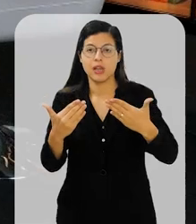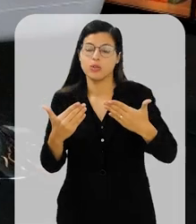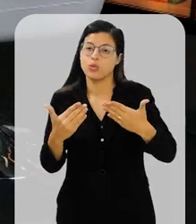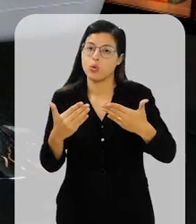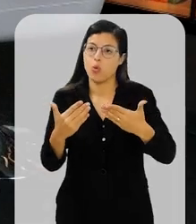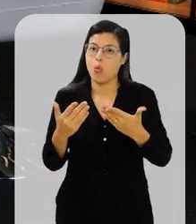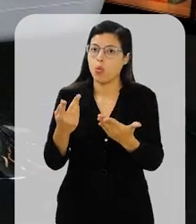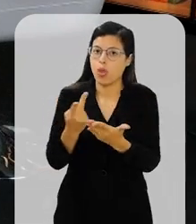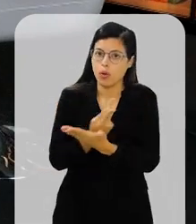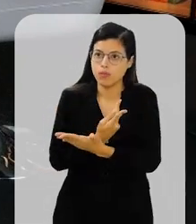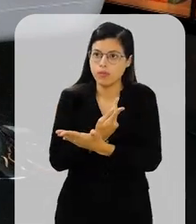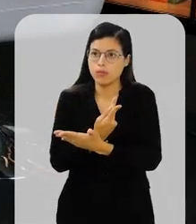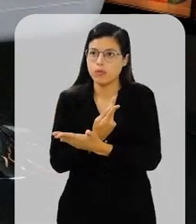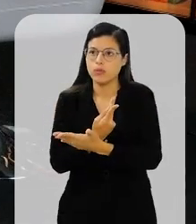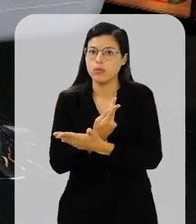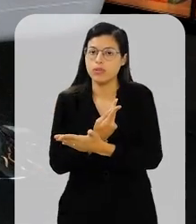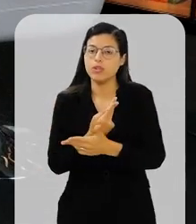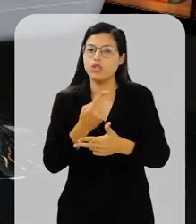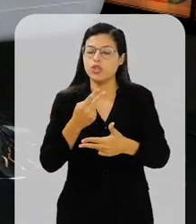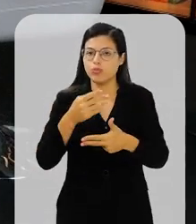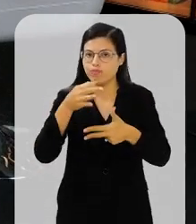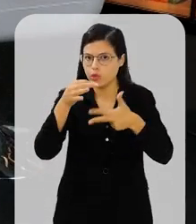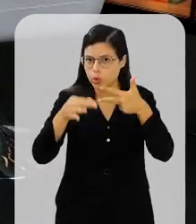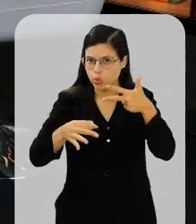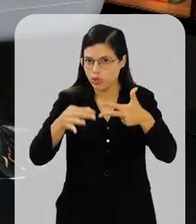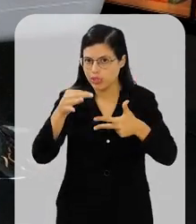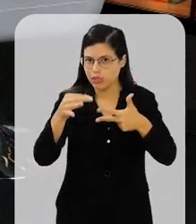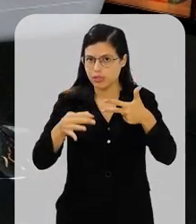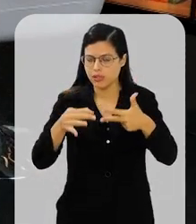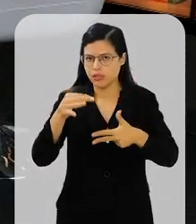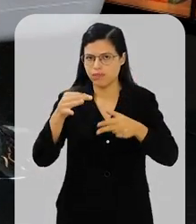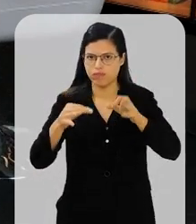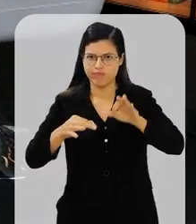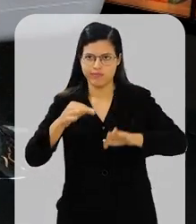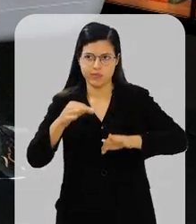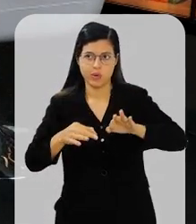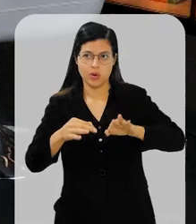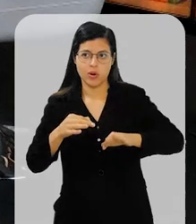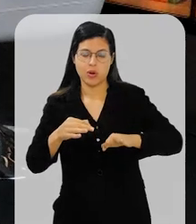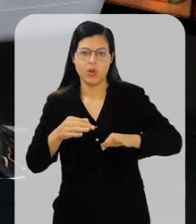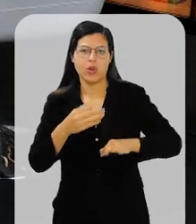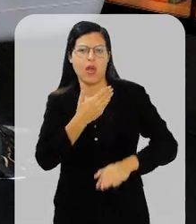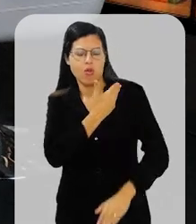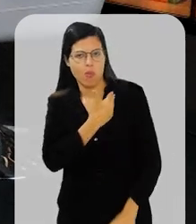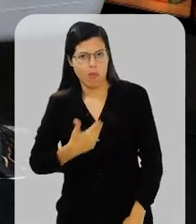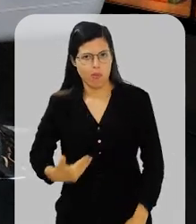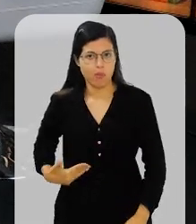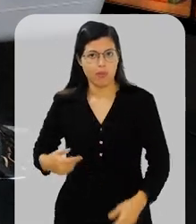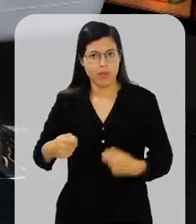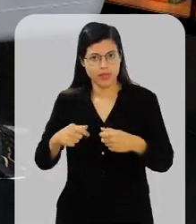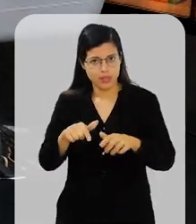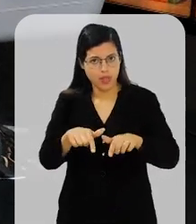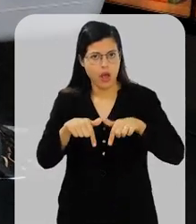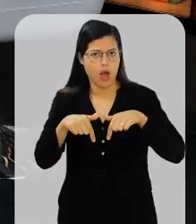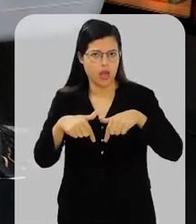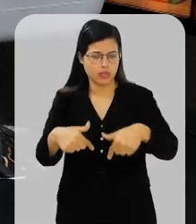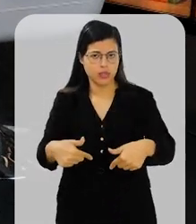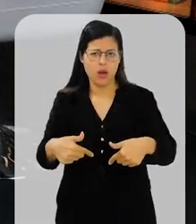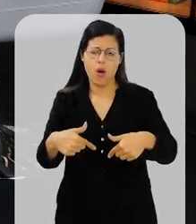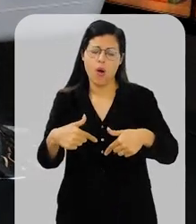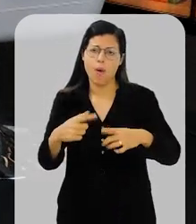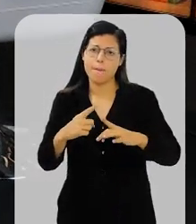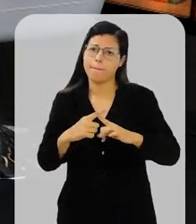quando provocado, ou seja, quando a gente judicializa, né? Quando a gente judicializa, o poder público, ele tem que se